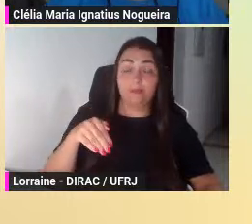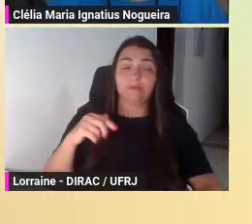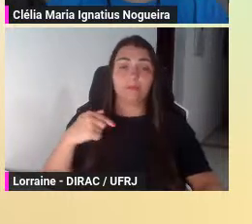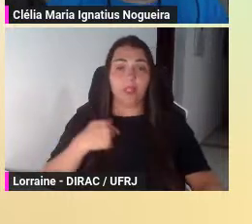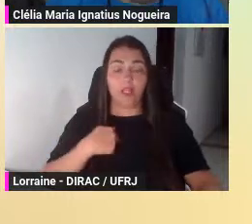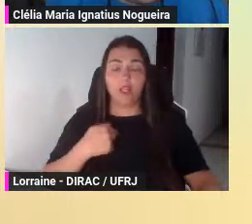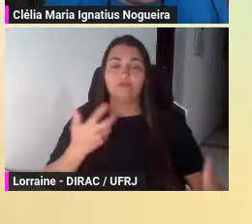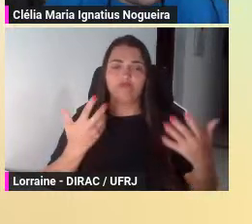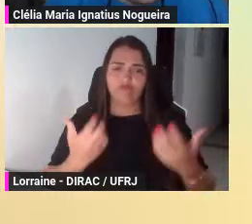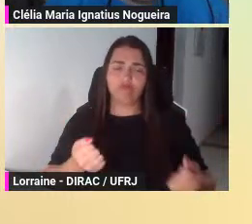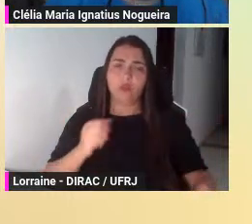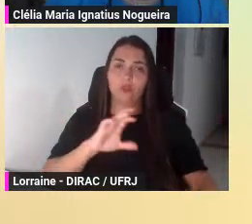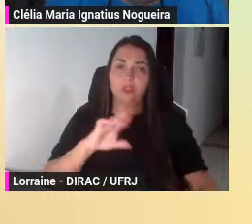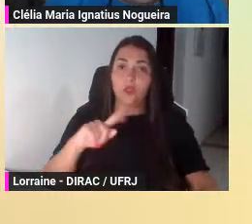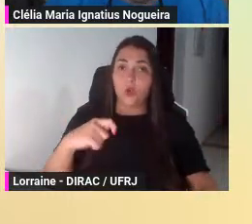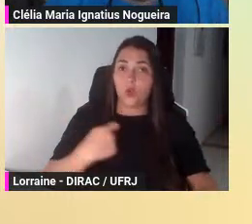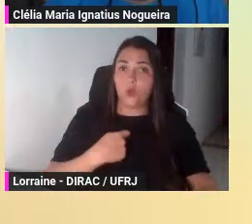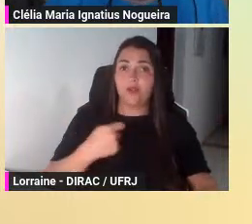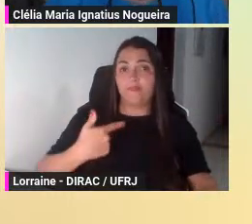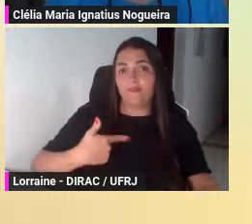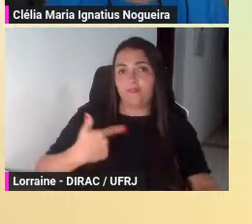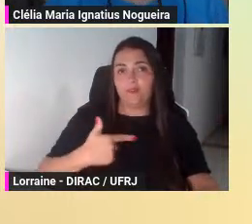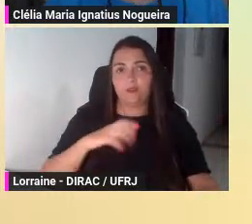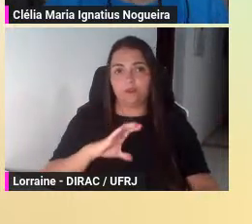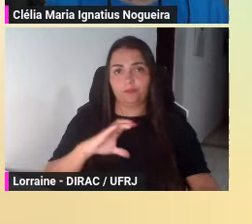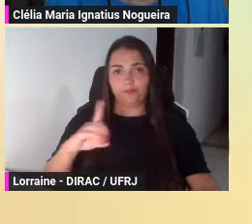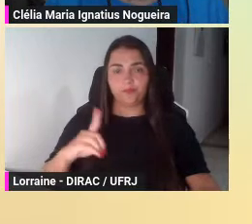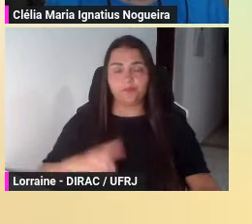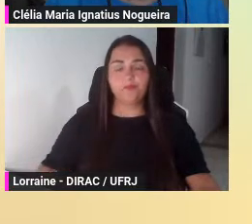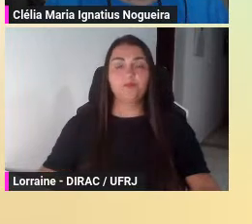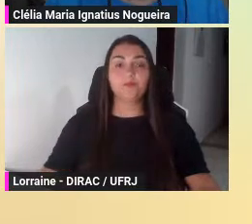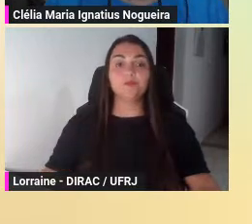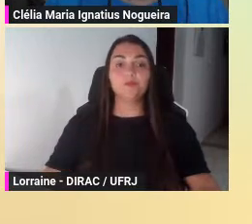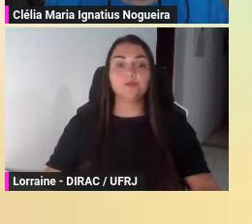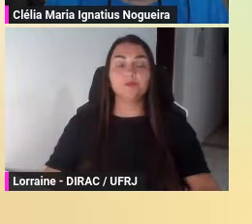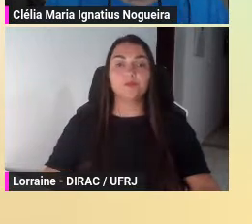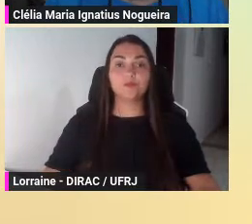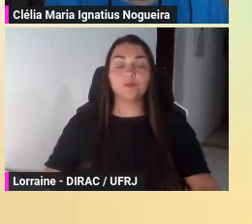atualmente estou na vice-coordenação. Pode passar, por favor.